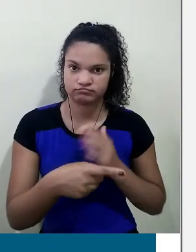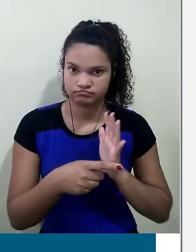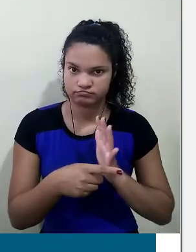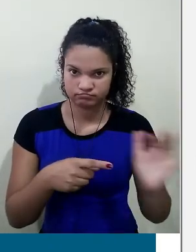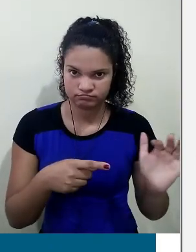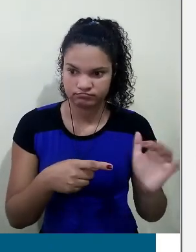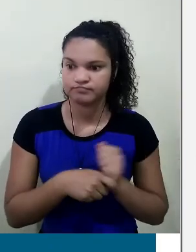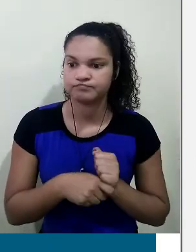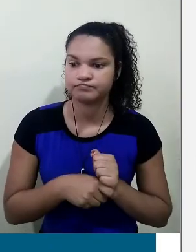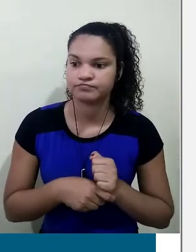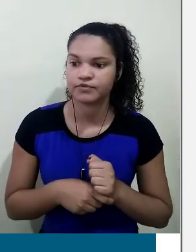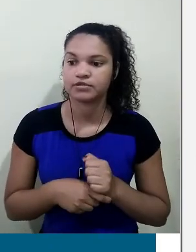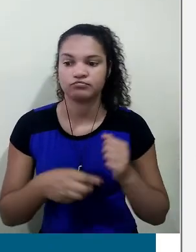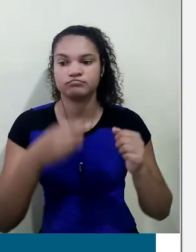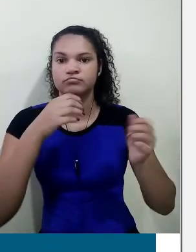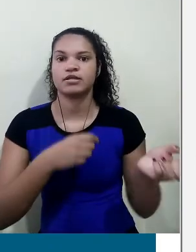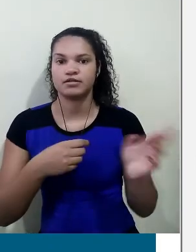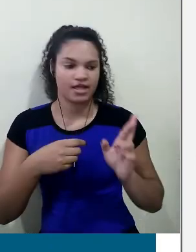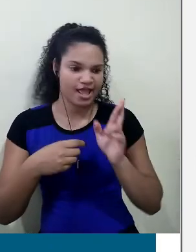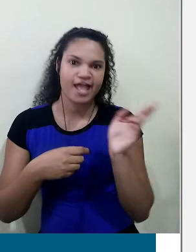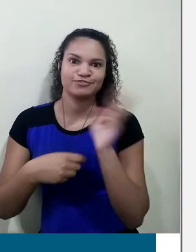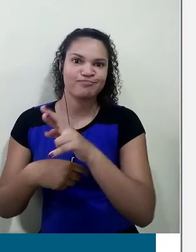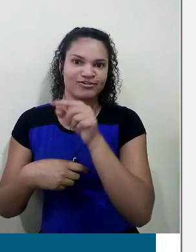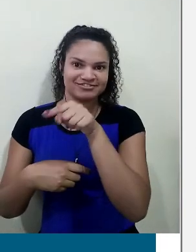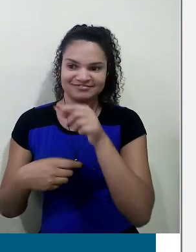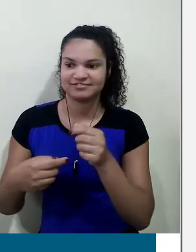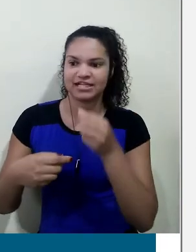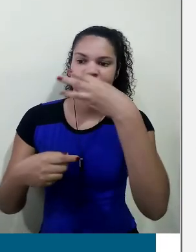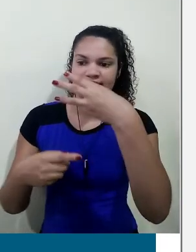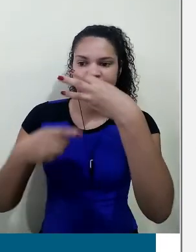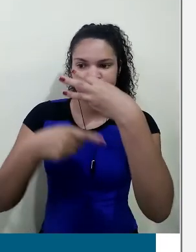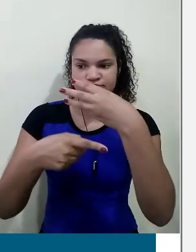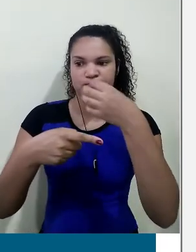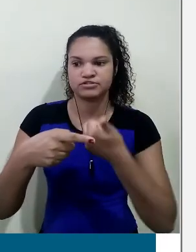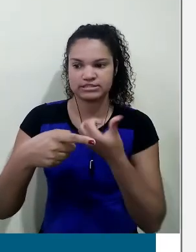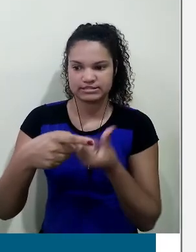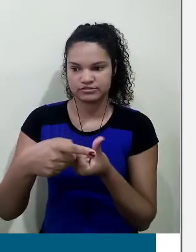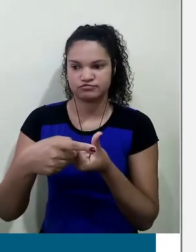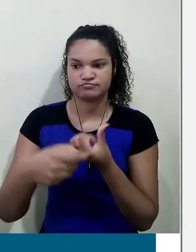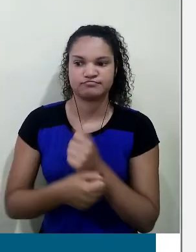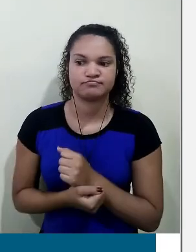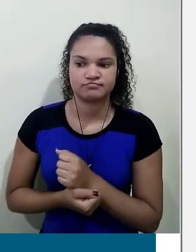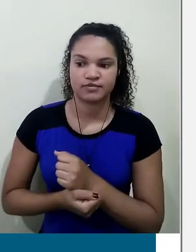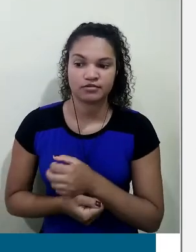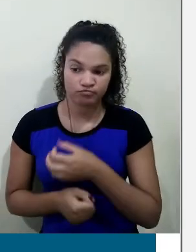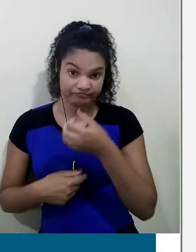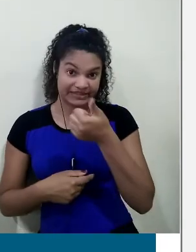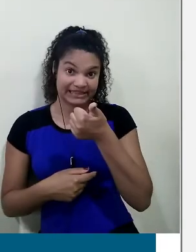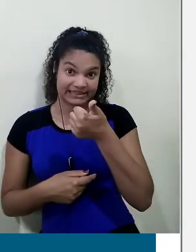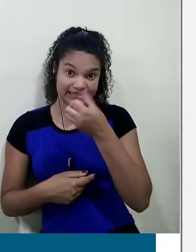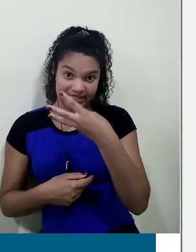3/16. Então agora nós sabemos que aqui a probabilidade de intersecção é 3/16. E encontramos o resultado de